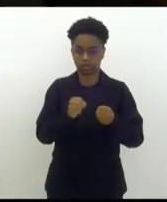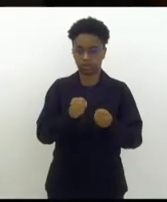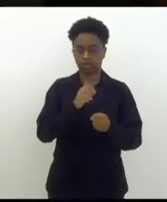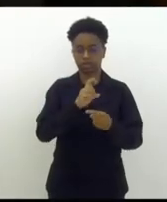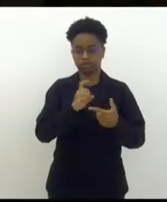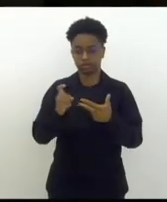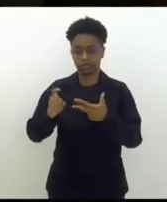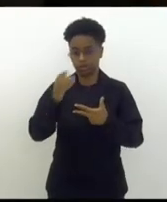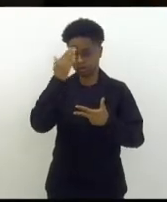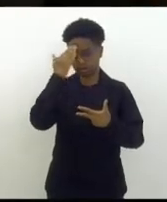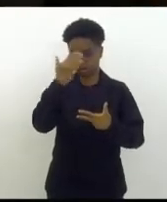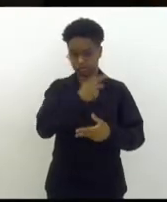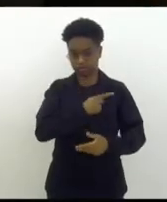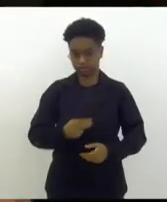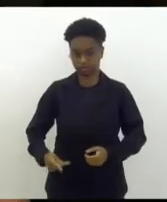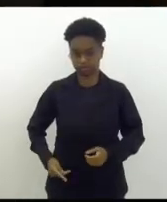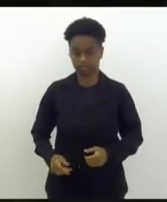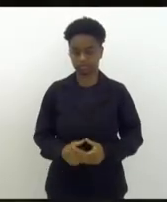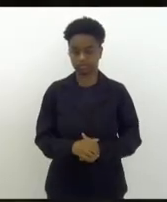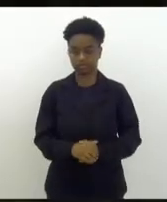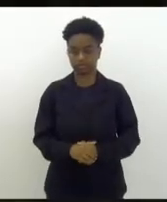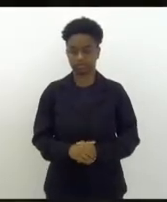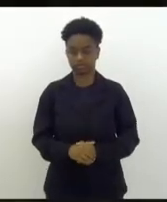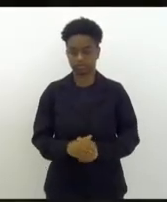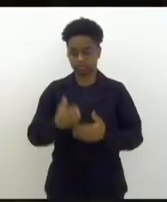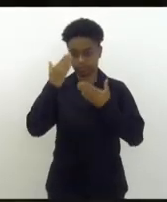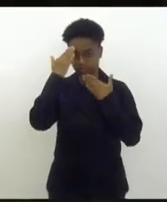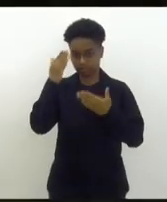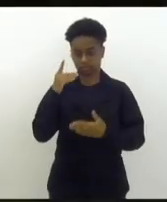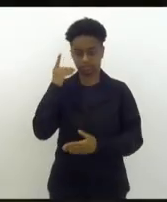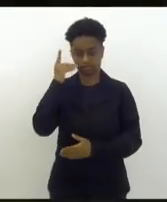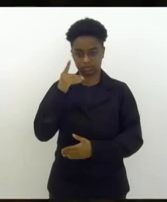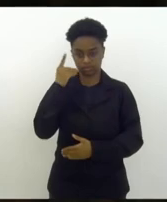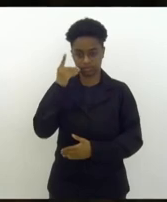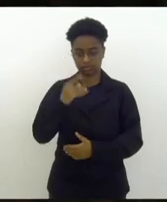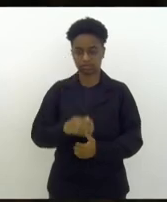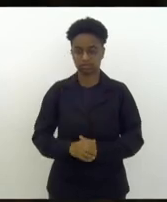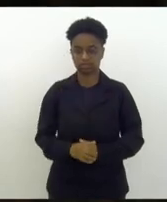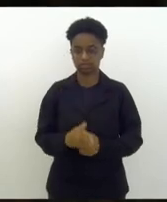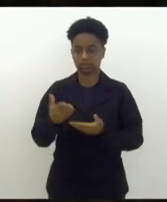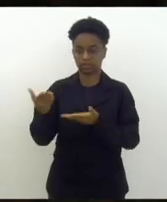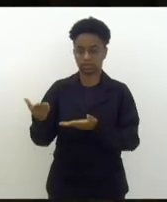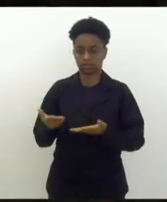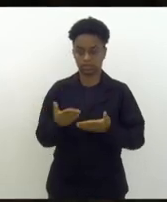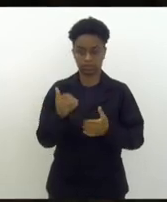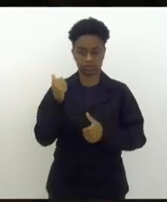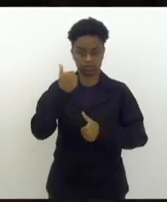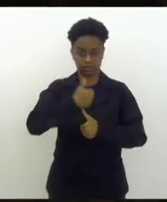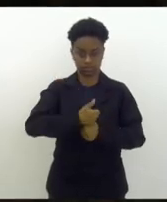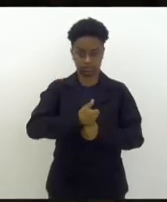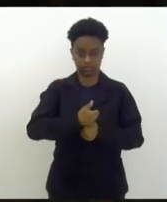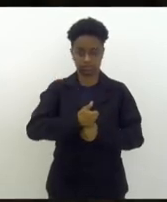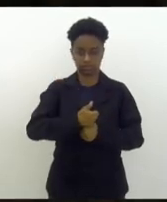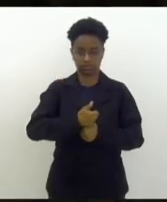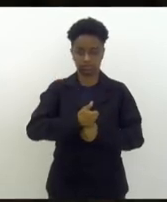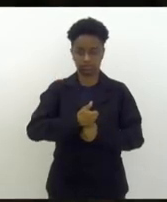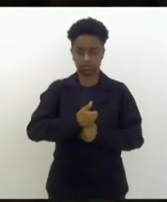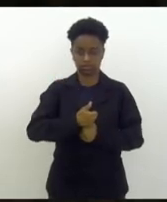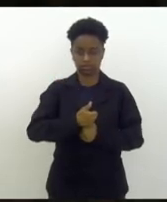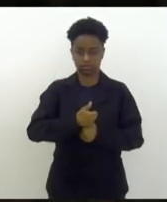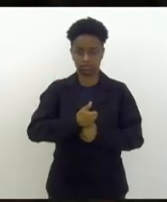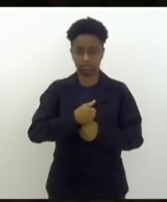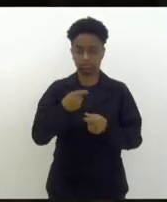senhor presidente Obrigado deputada convido vossa excelência assumir a presidência